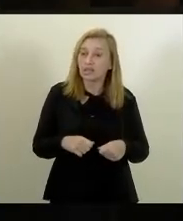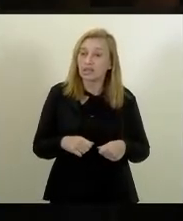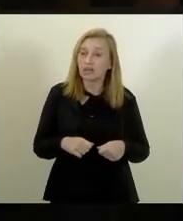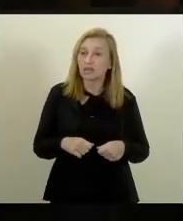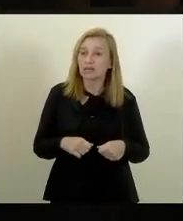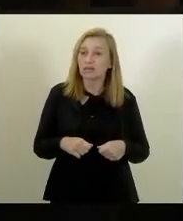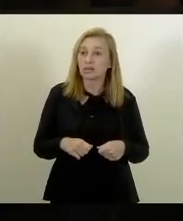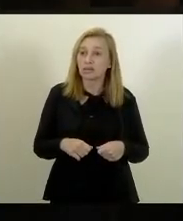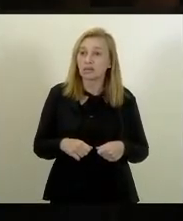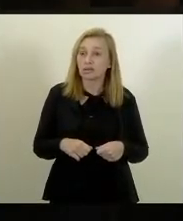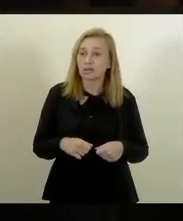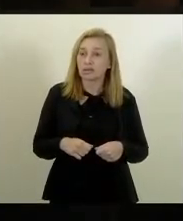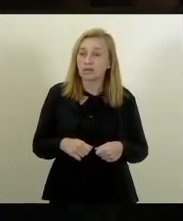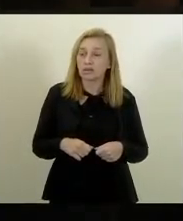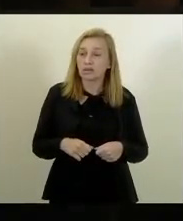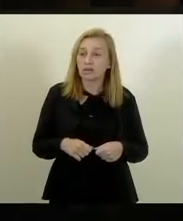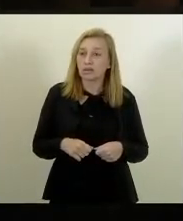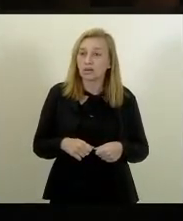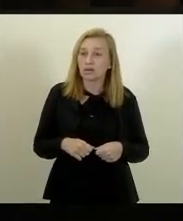deveriam, neste caso, não,